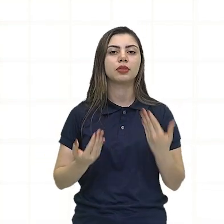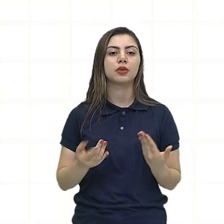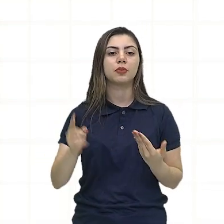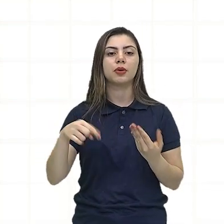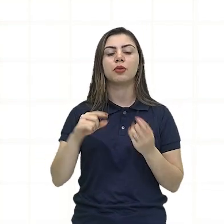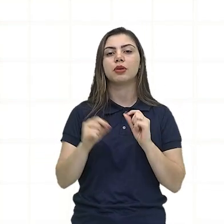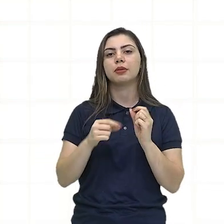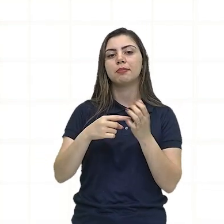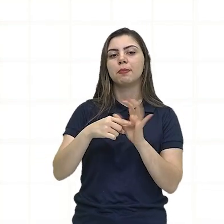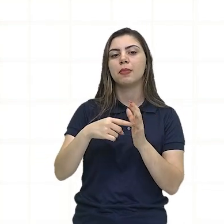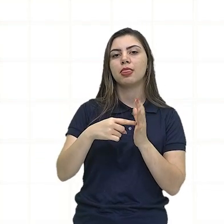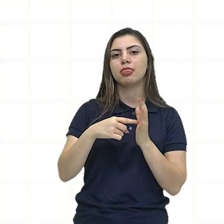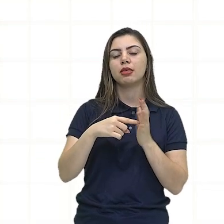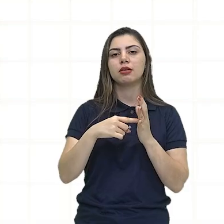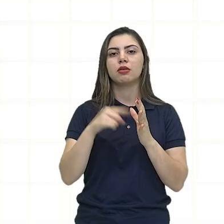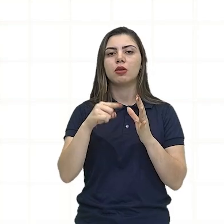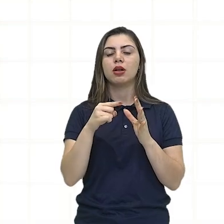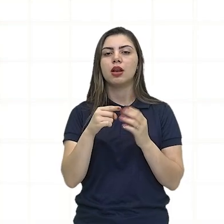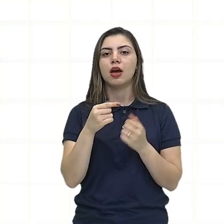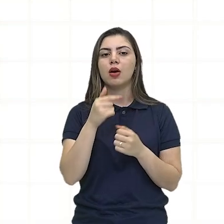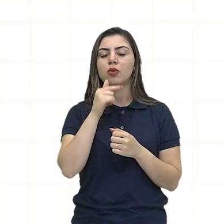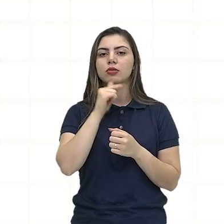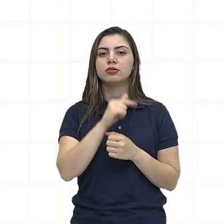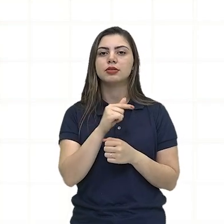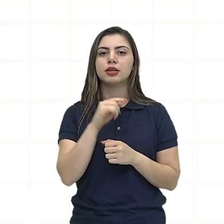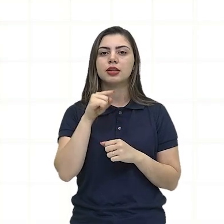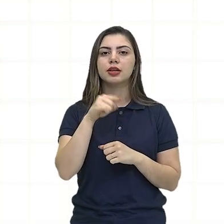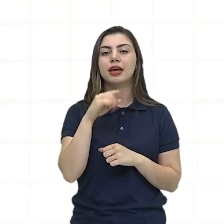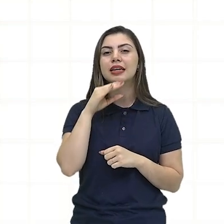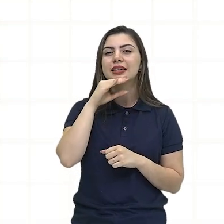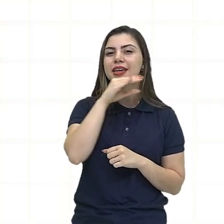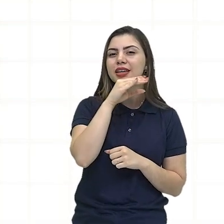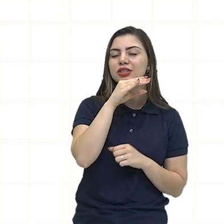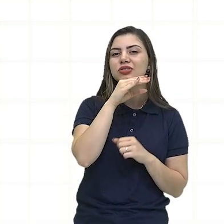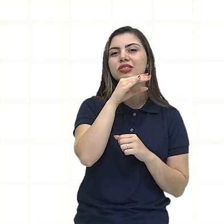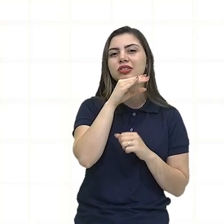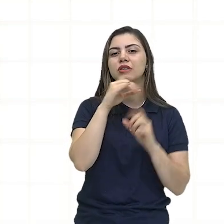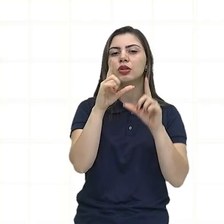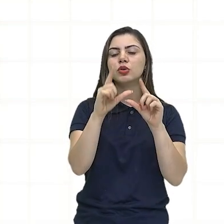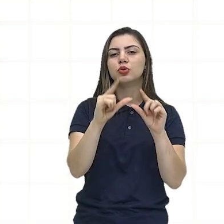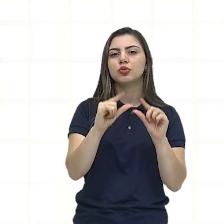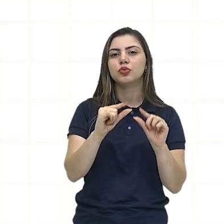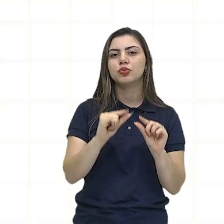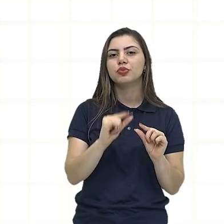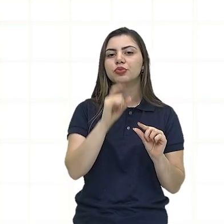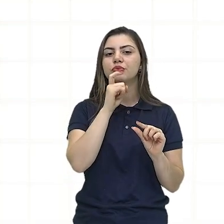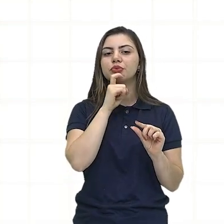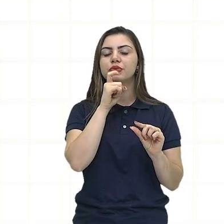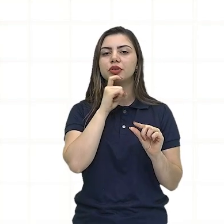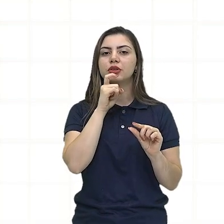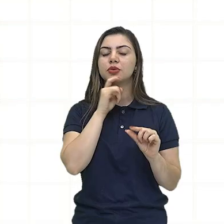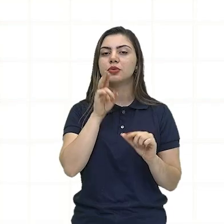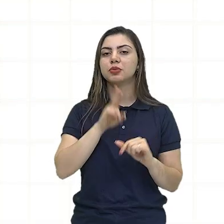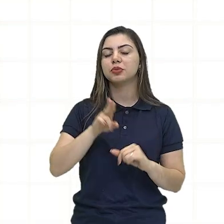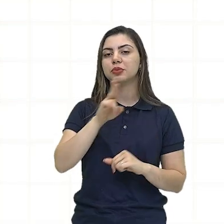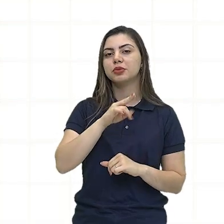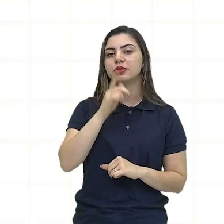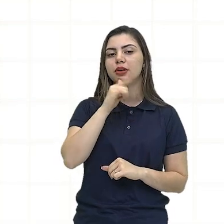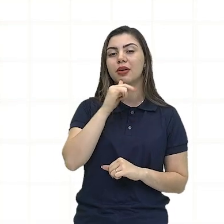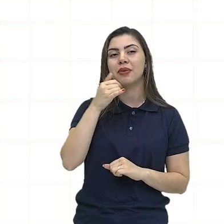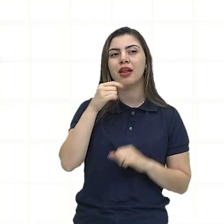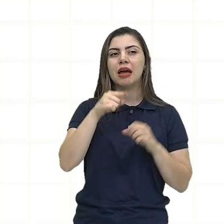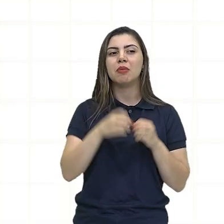do equipamento, para que não haja uma explosão, é utilizada a água para poder fazer com que seja